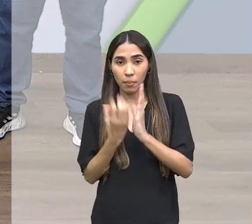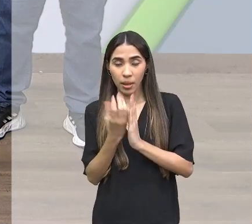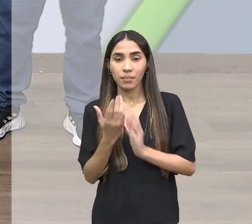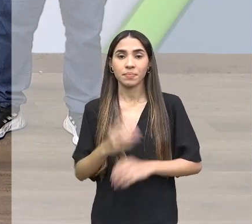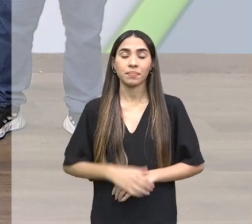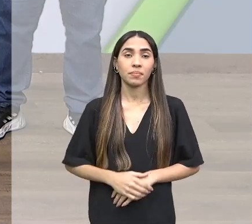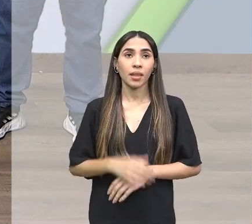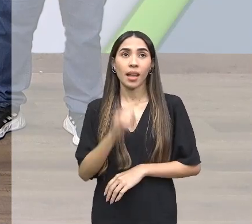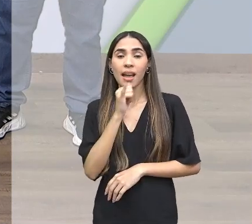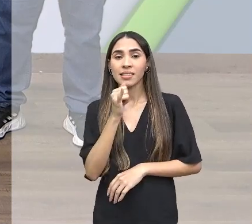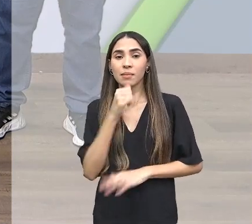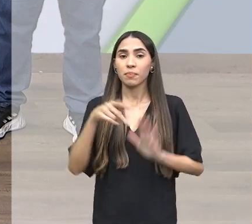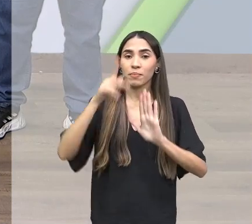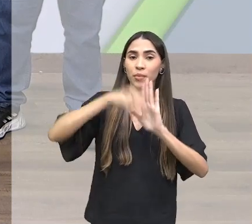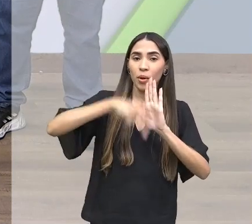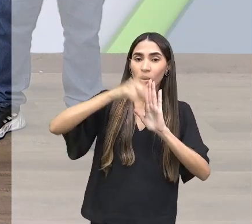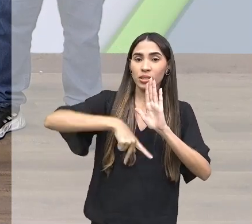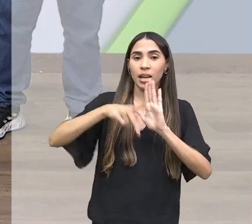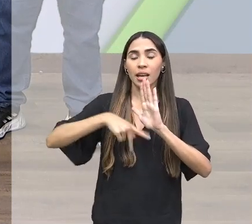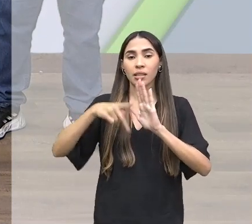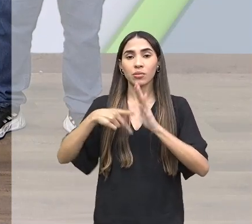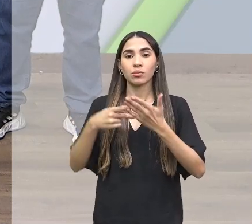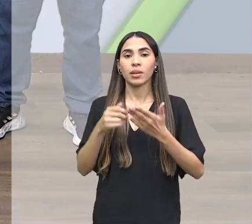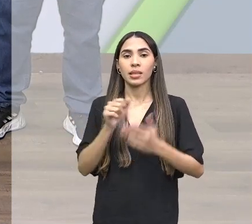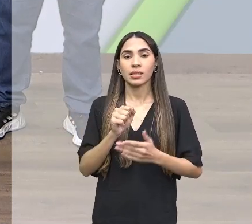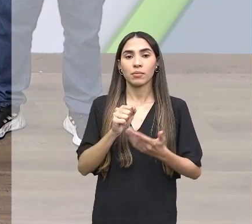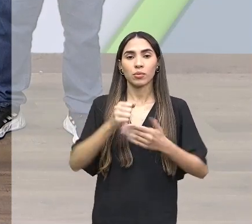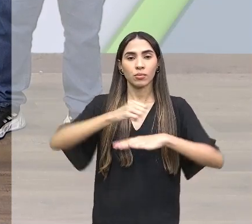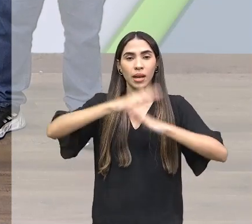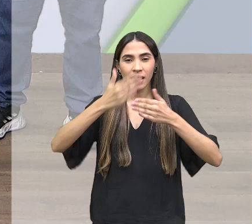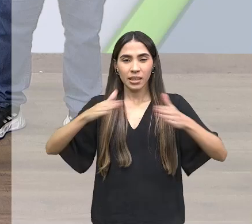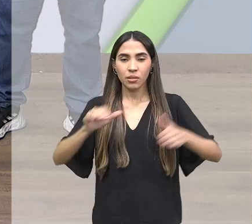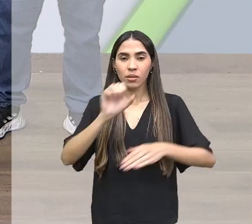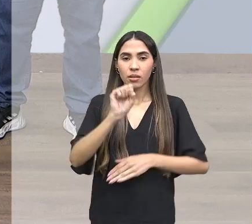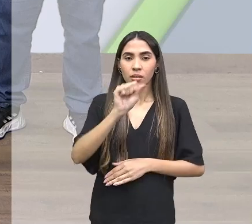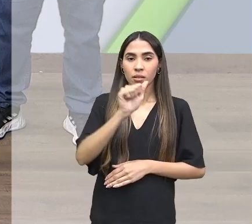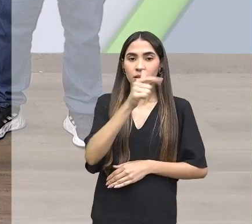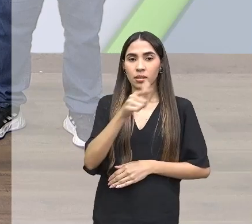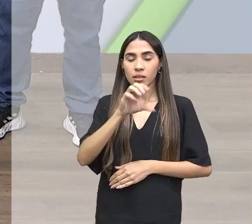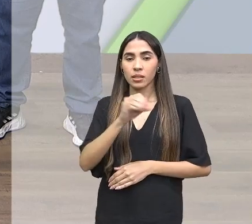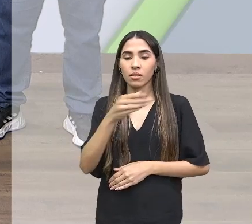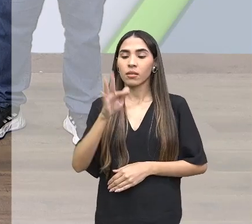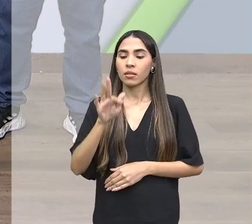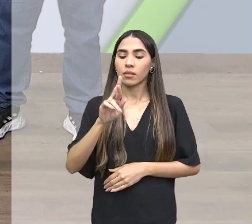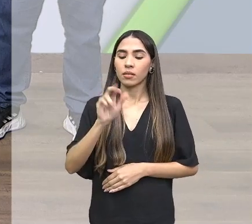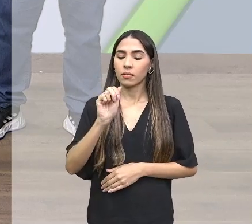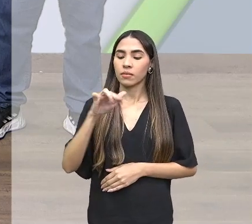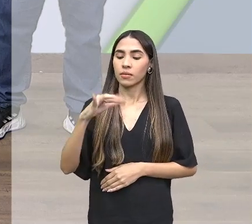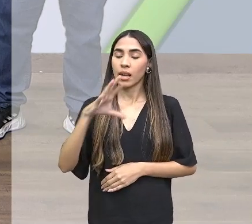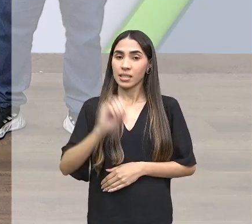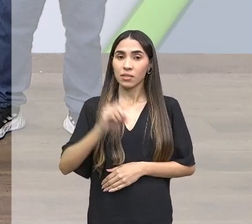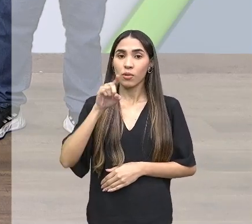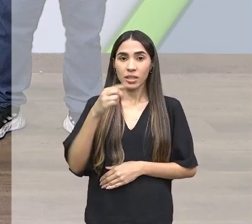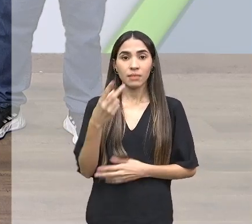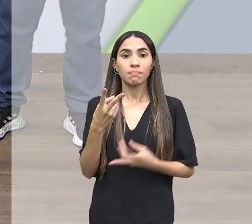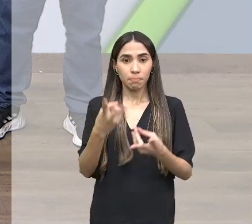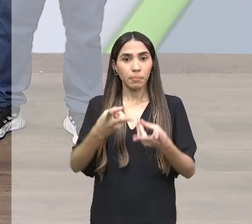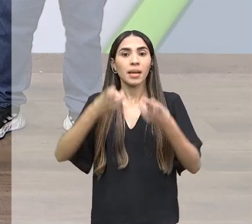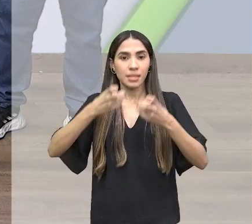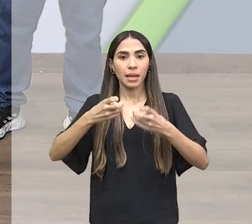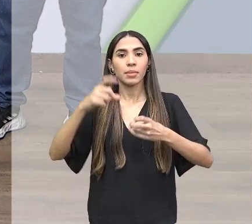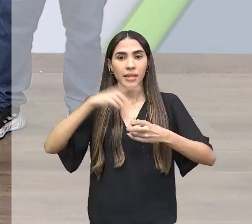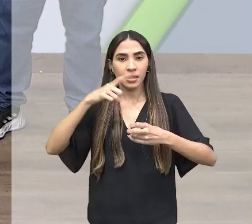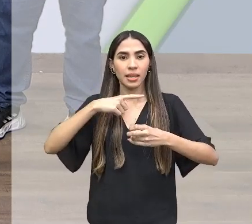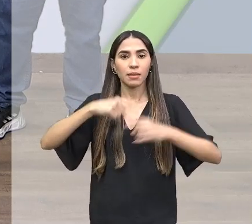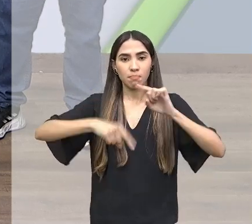certo? Por exemplo, projetos ao longo do Rio São Francisco, já se observa a instalação de